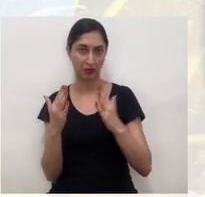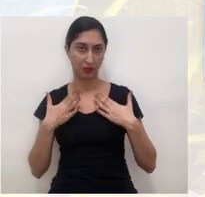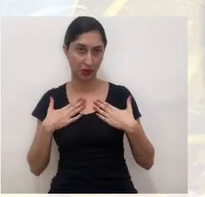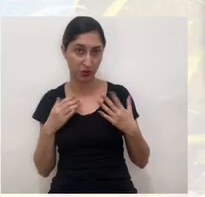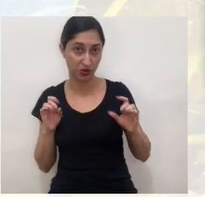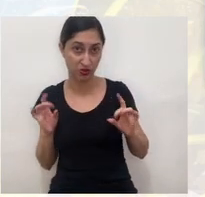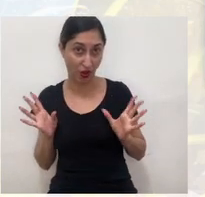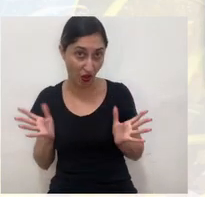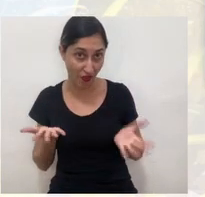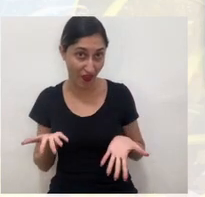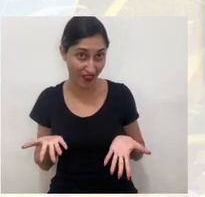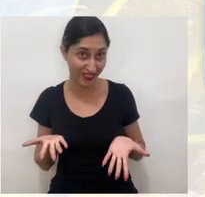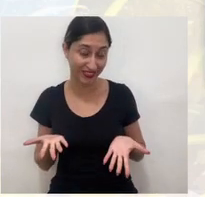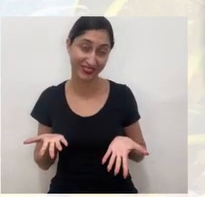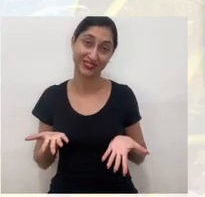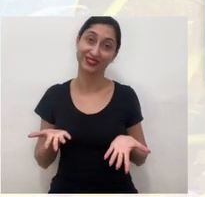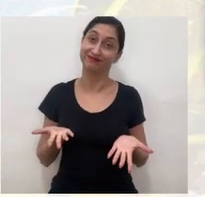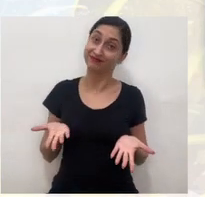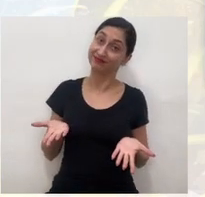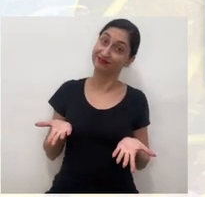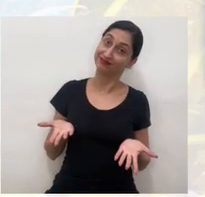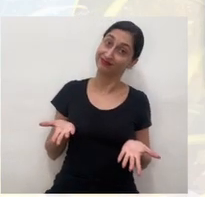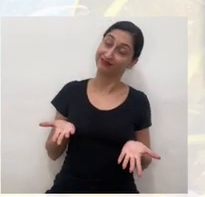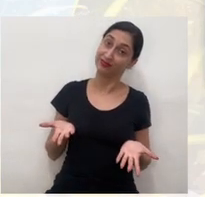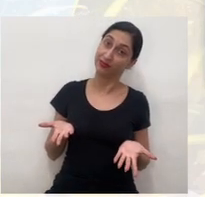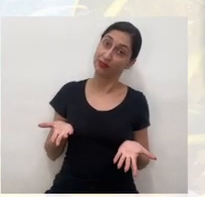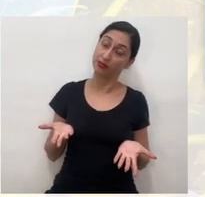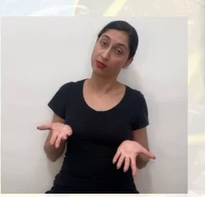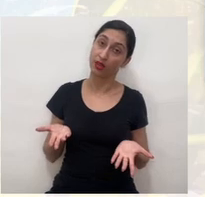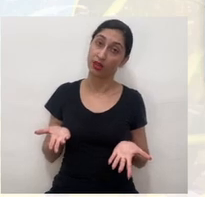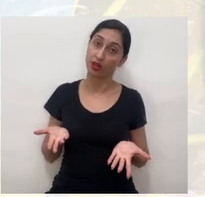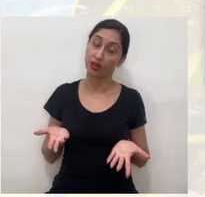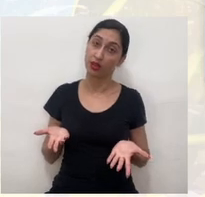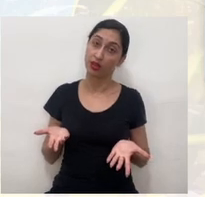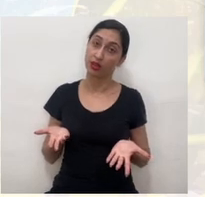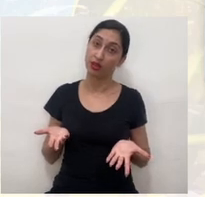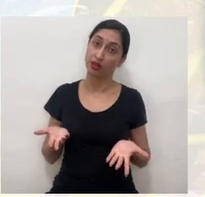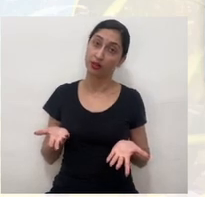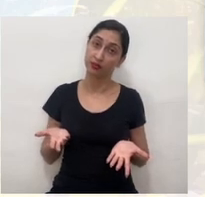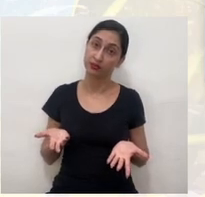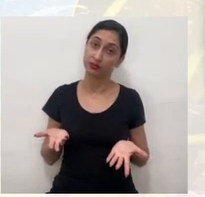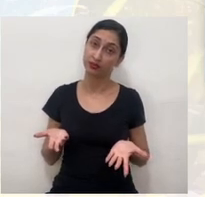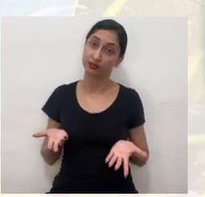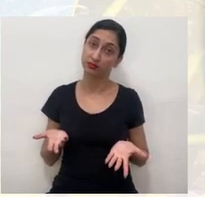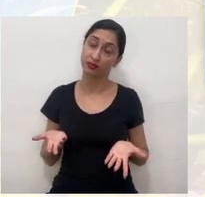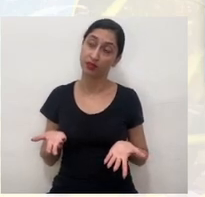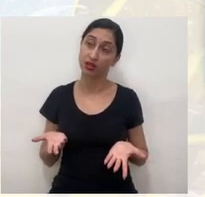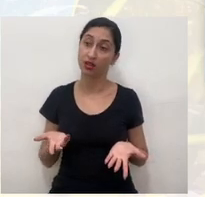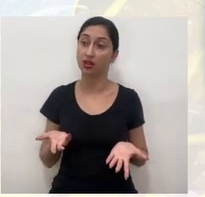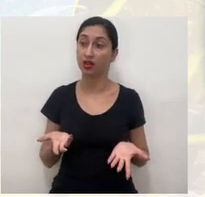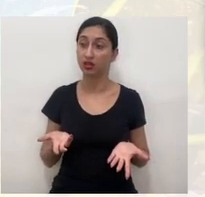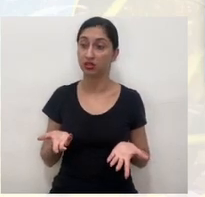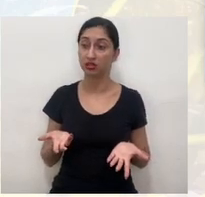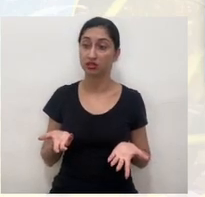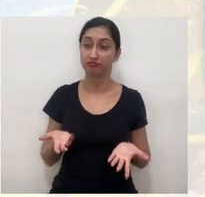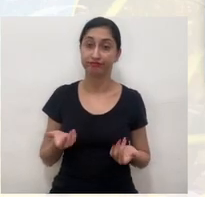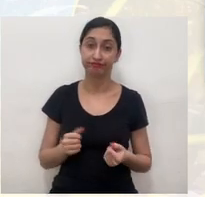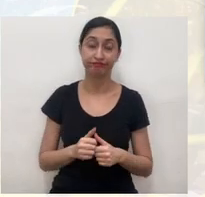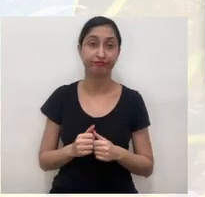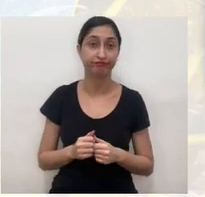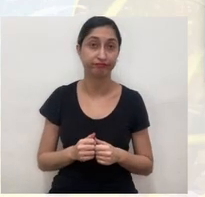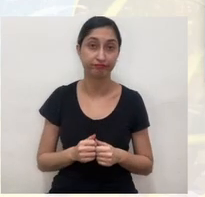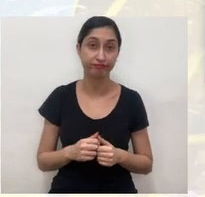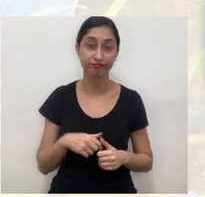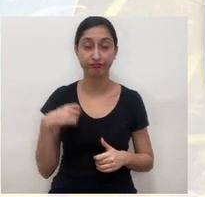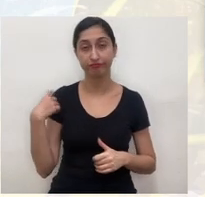vai ficar, como é que se diz, uma resolução ou uma